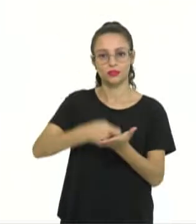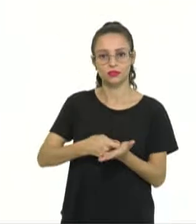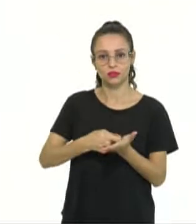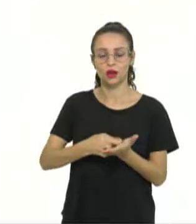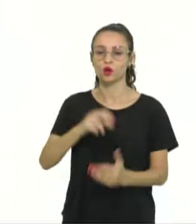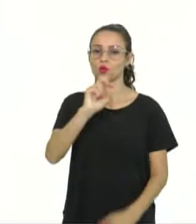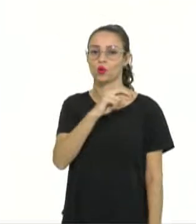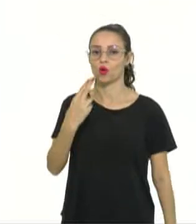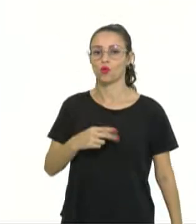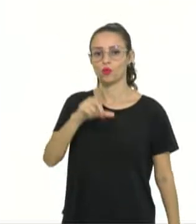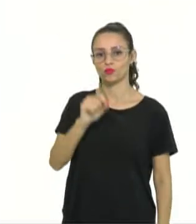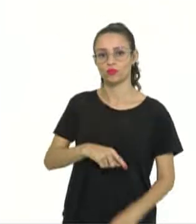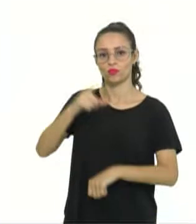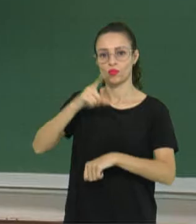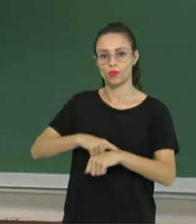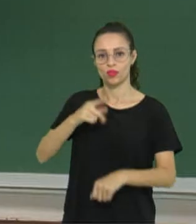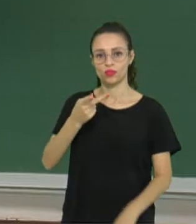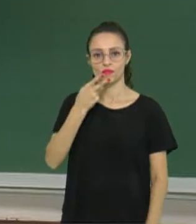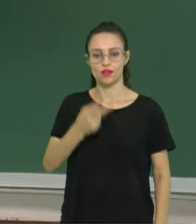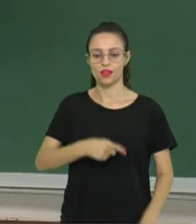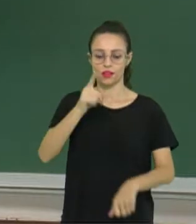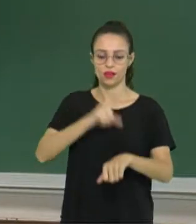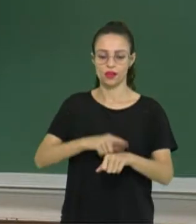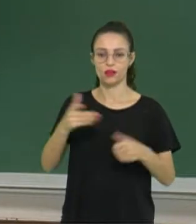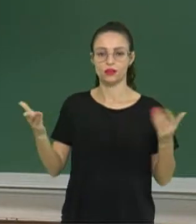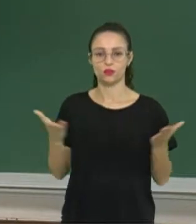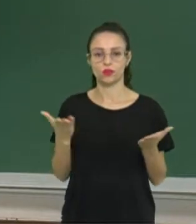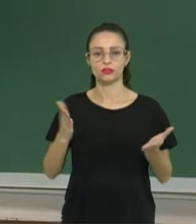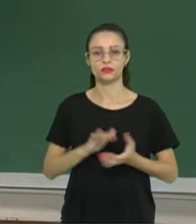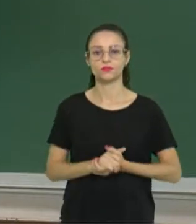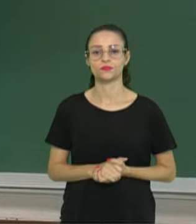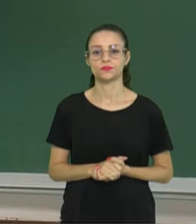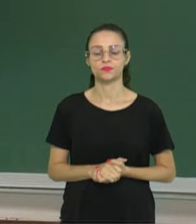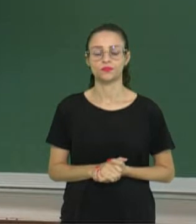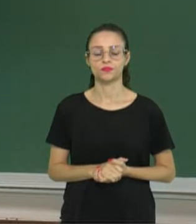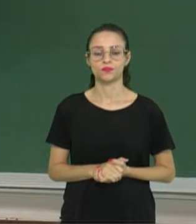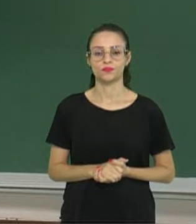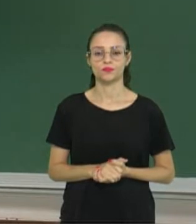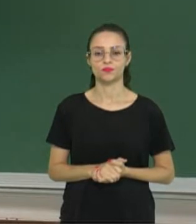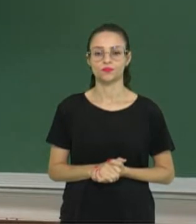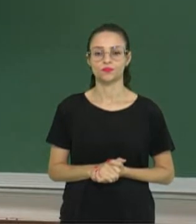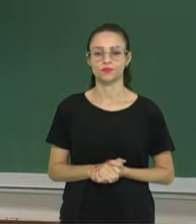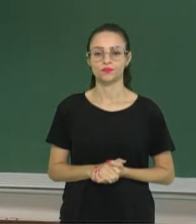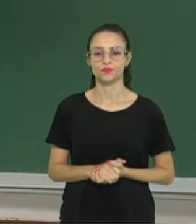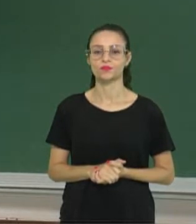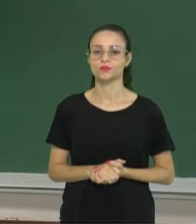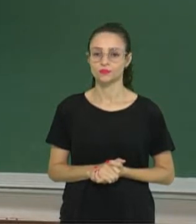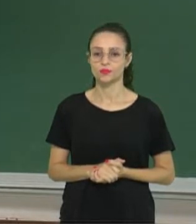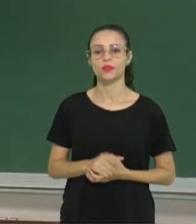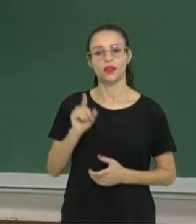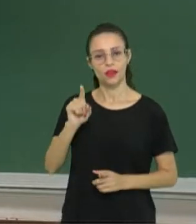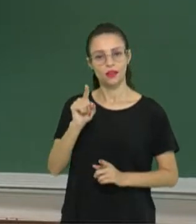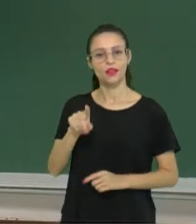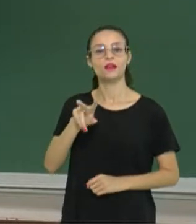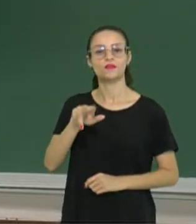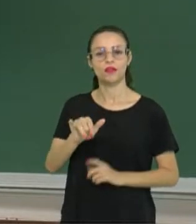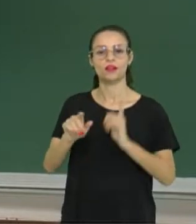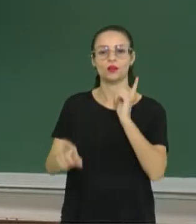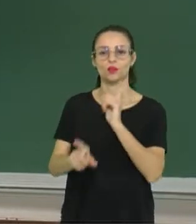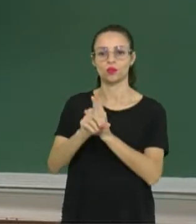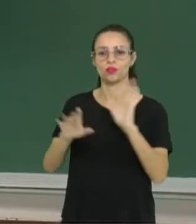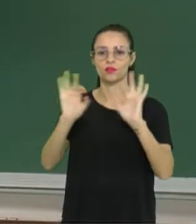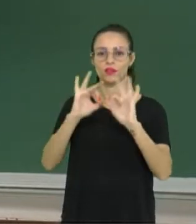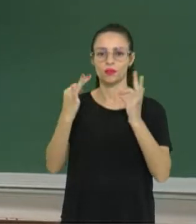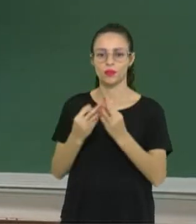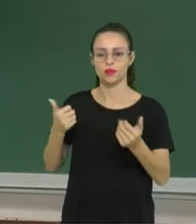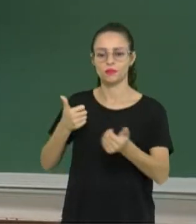feita no momento da fala, ou algo mais imediato, she will meet her family next Christmas, ela encontrará a sua família no